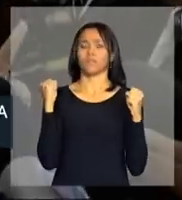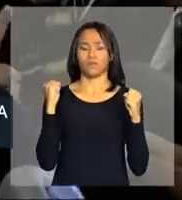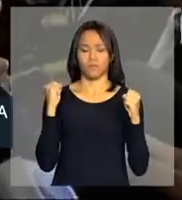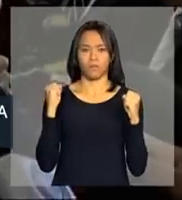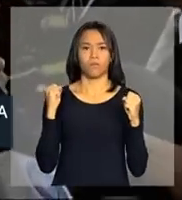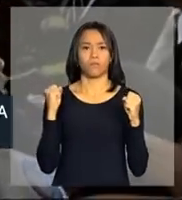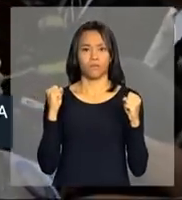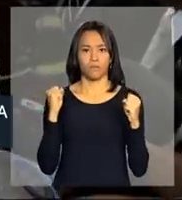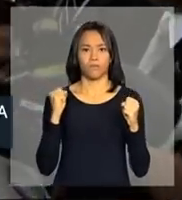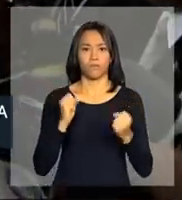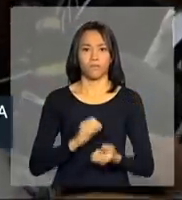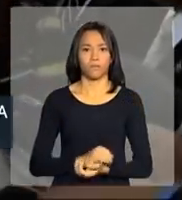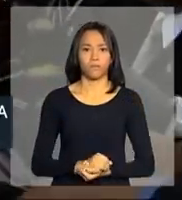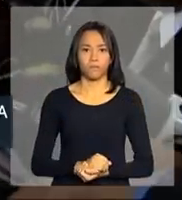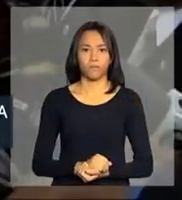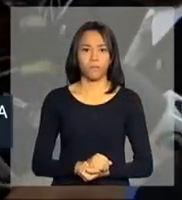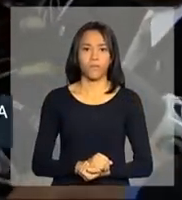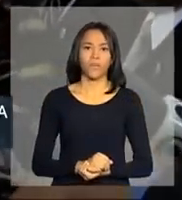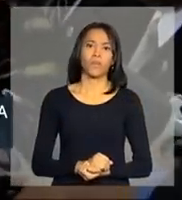impossível,